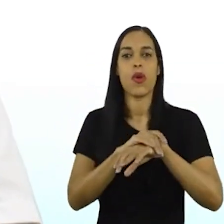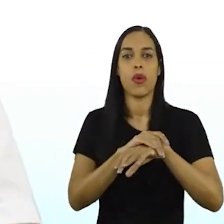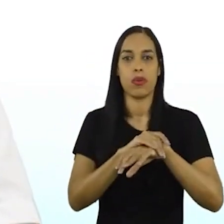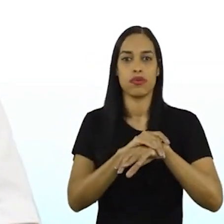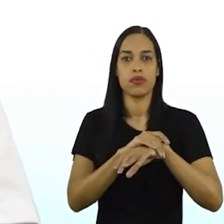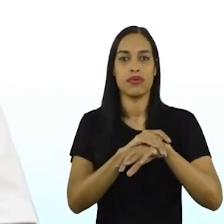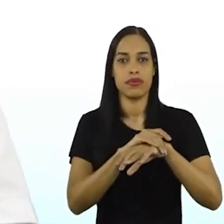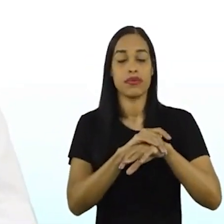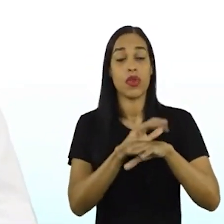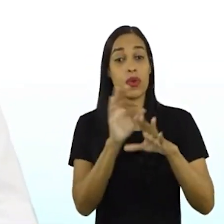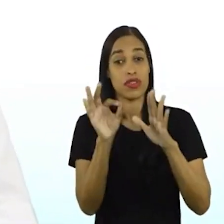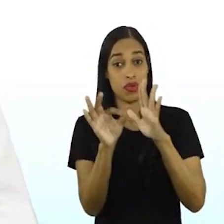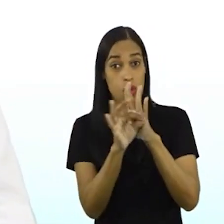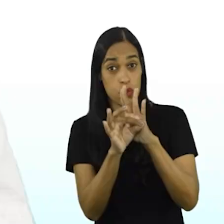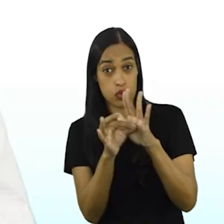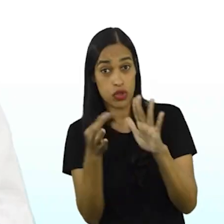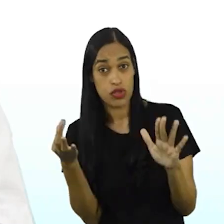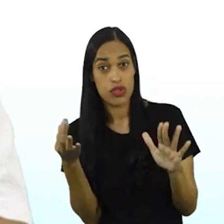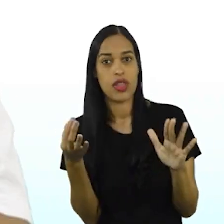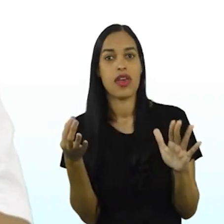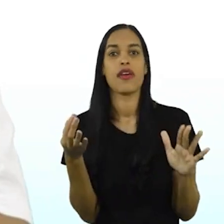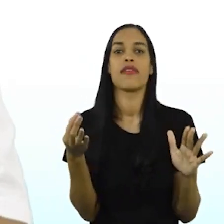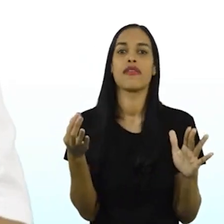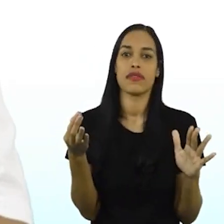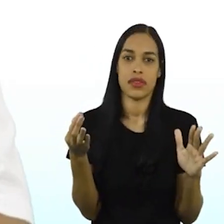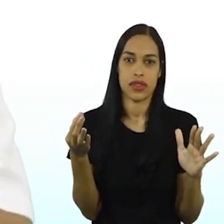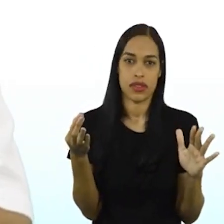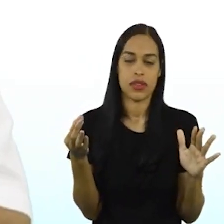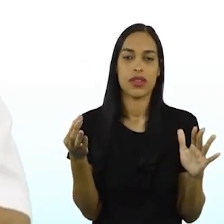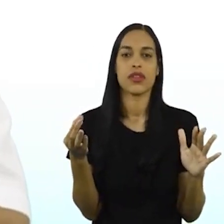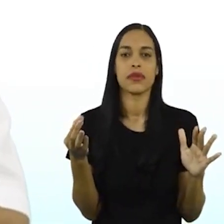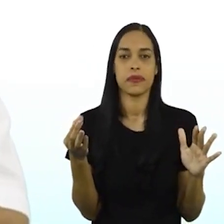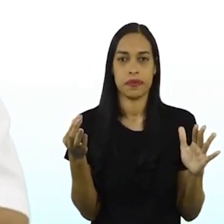o autor, quando ele escreve, não é,